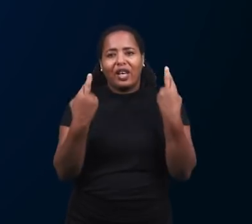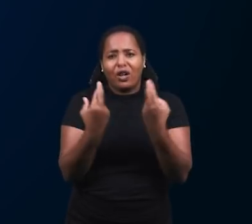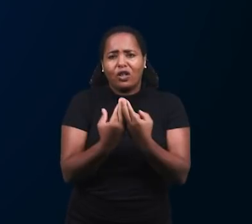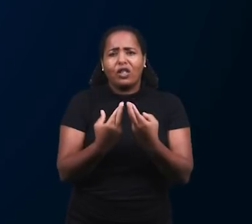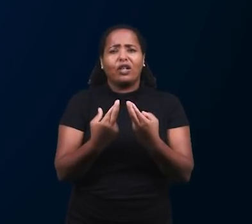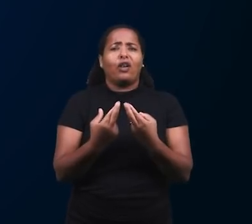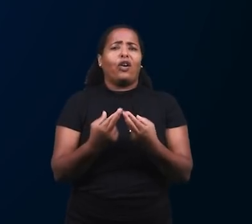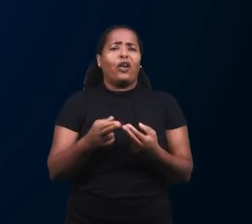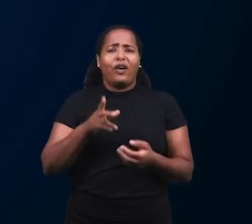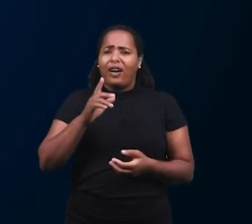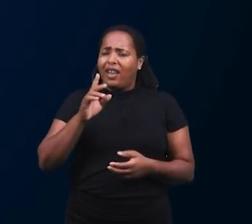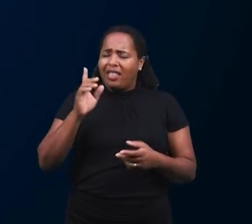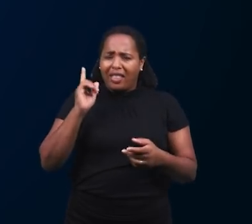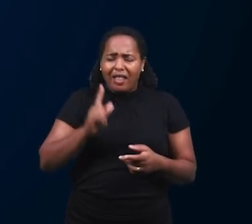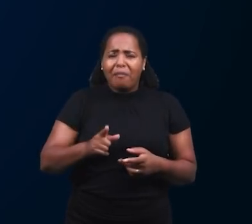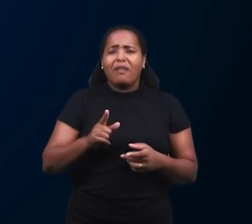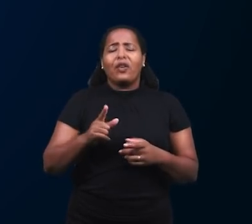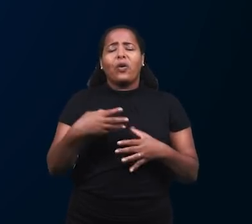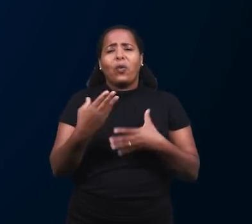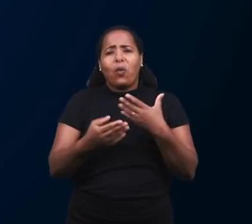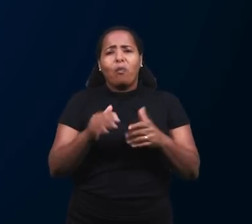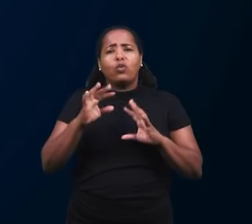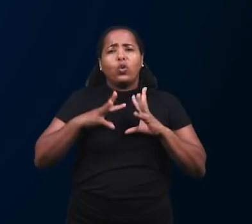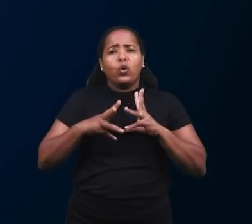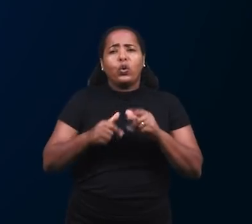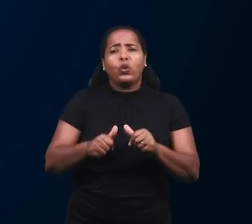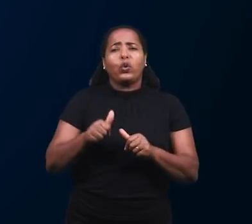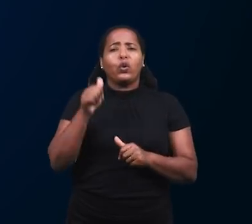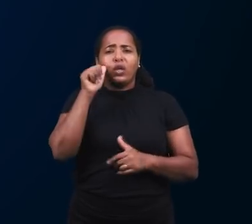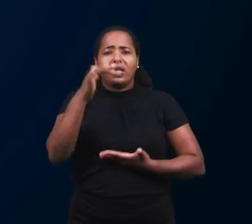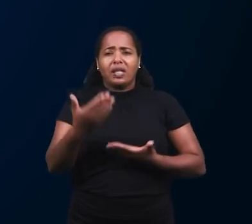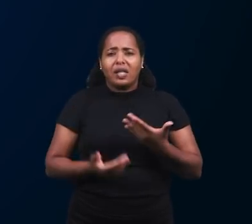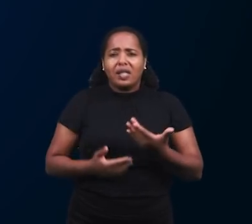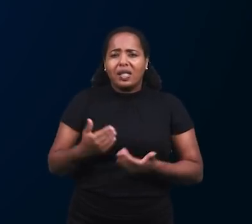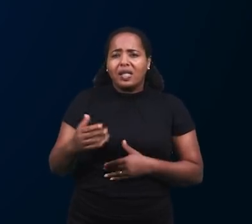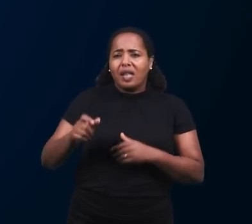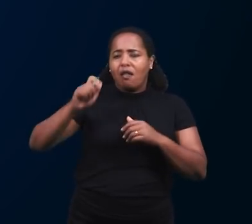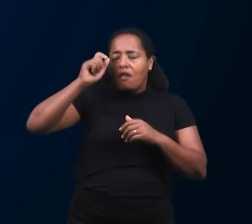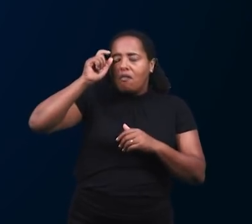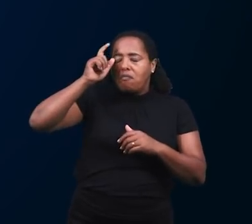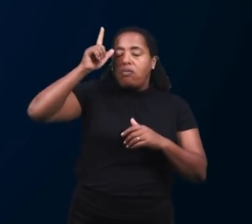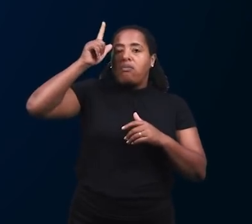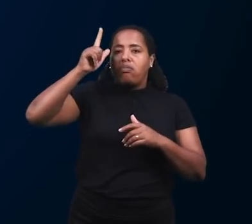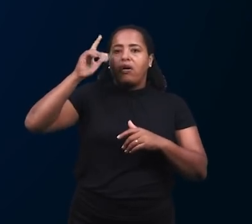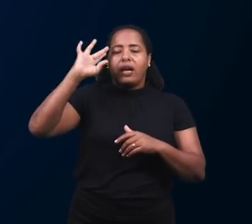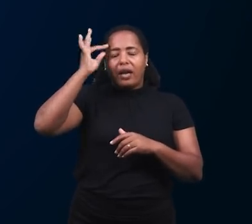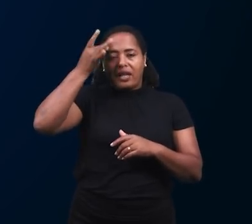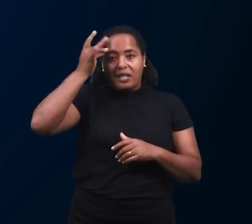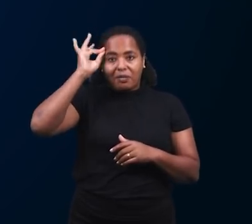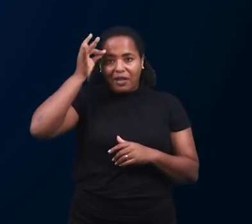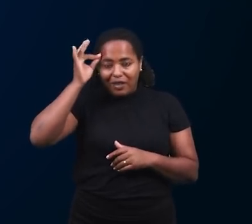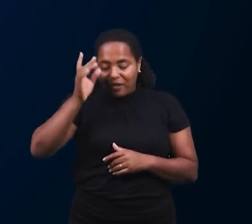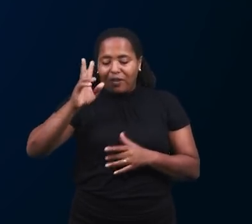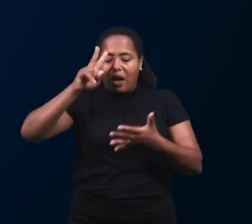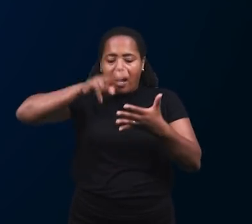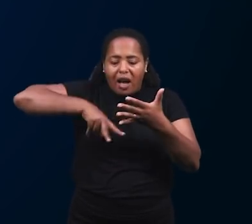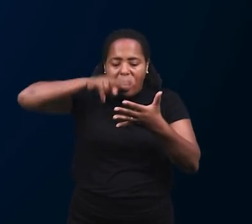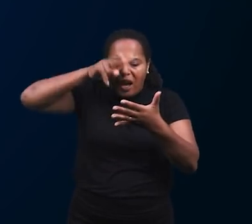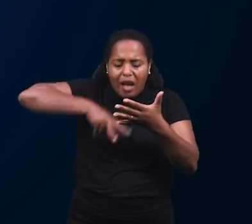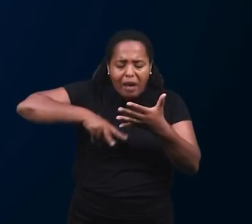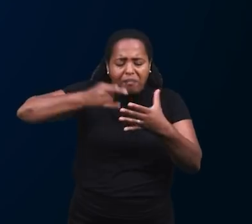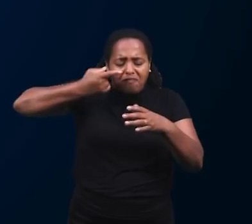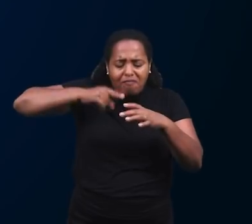nessas reuniões. É notório o crescimento de todas as irmãs na parte espiritual, da revelação